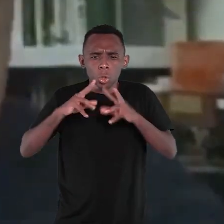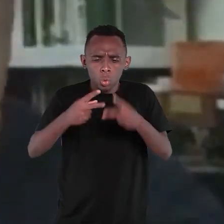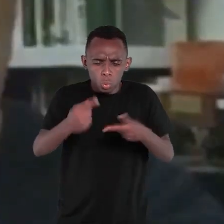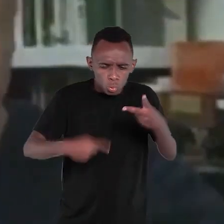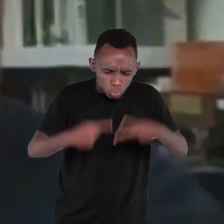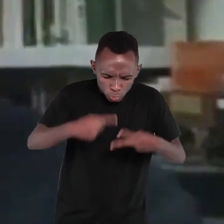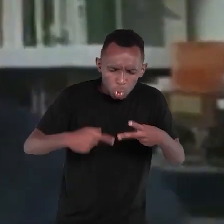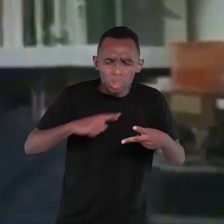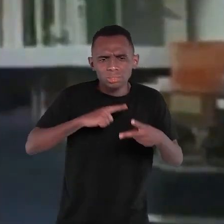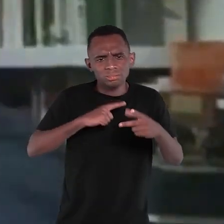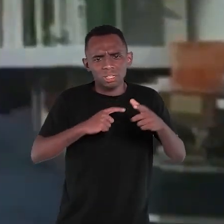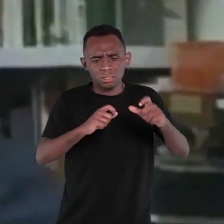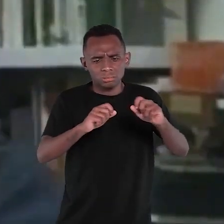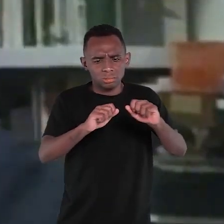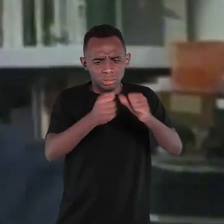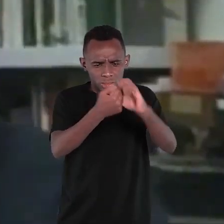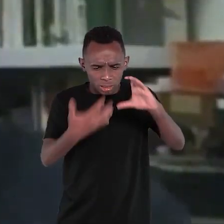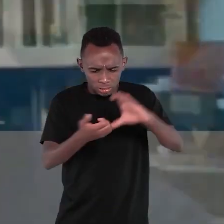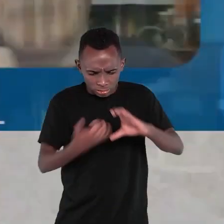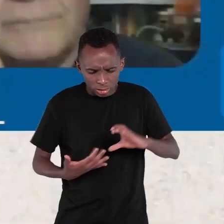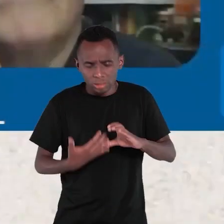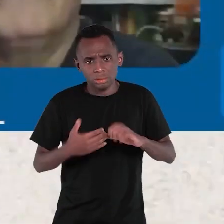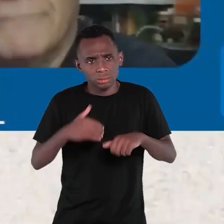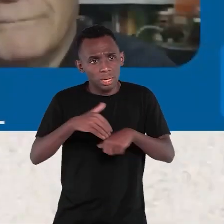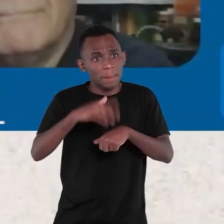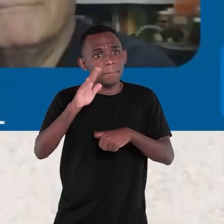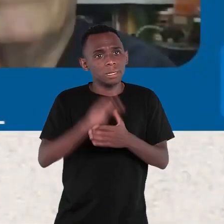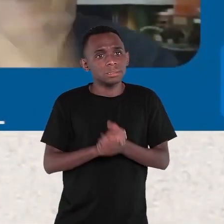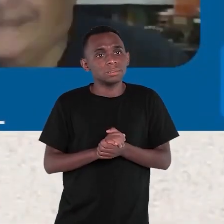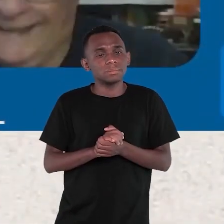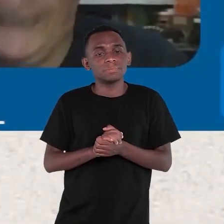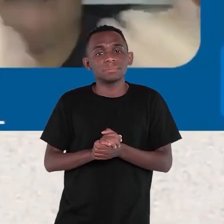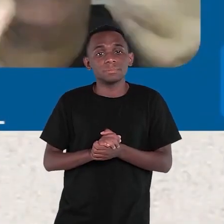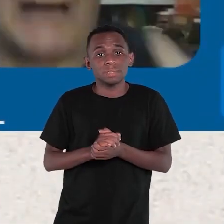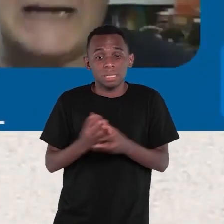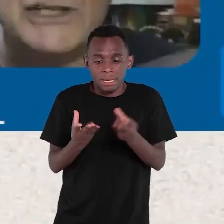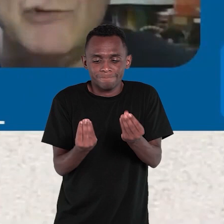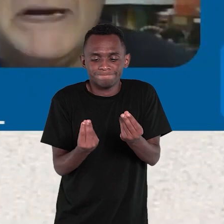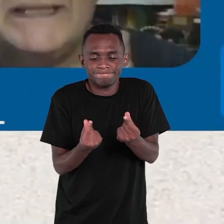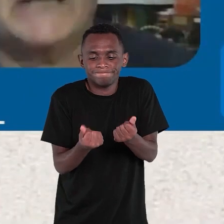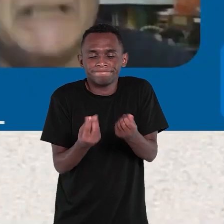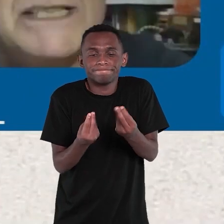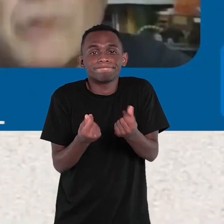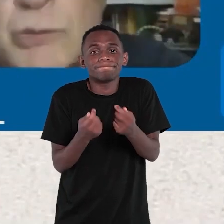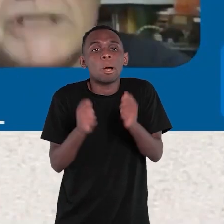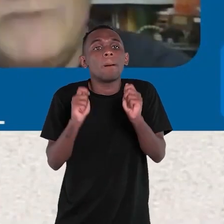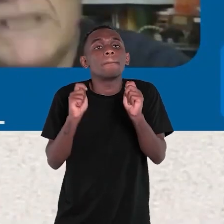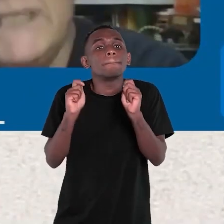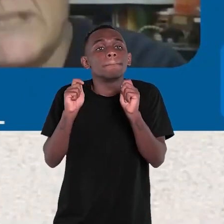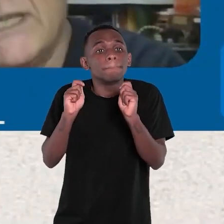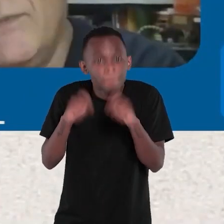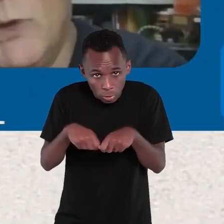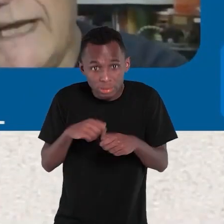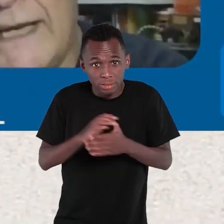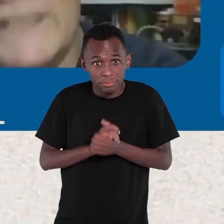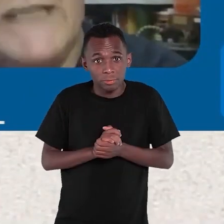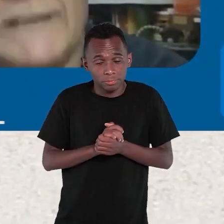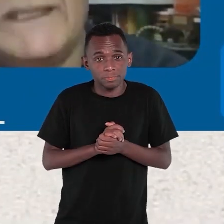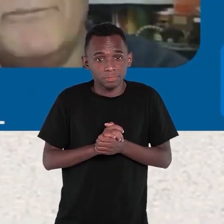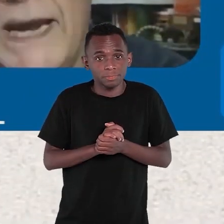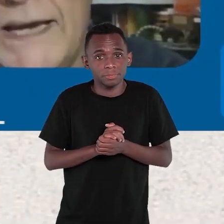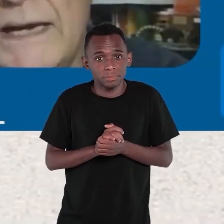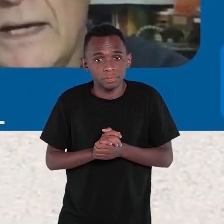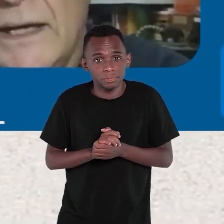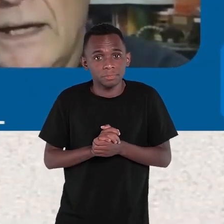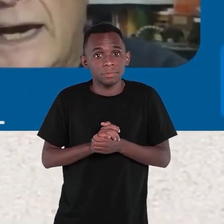tem o mesmo, né? Sempre aquele. E o livro é táctil. É táctil, e a gente, inclusive, diz nas bibliotecas que